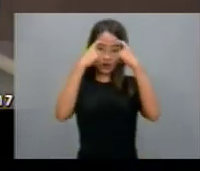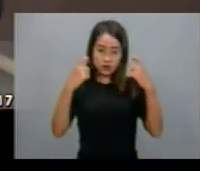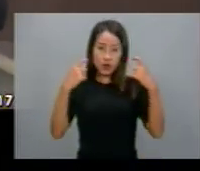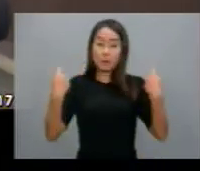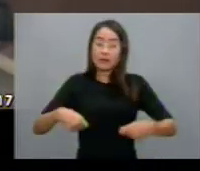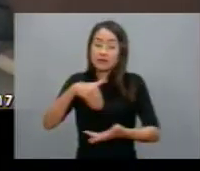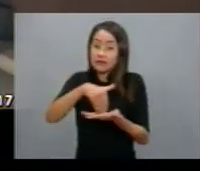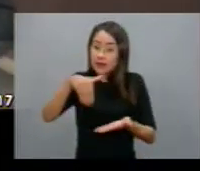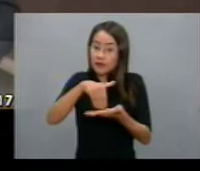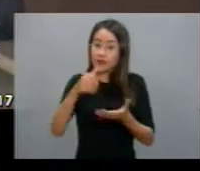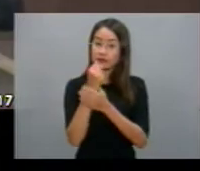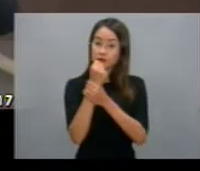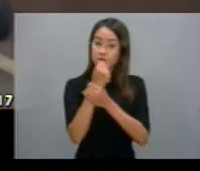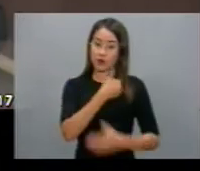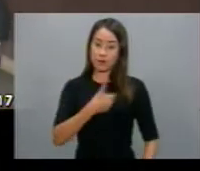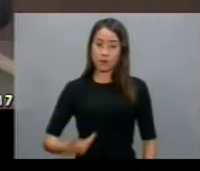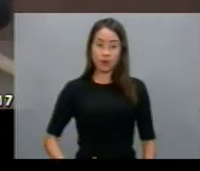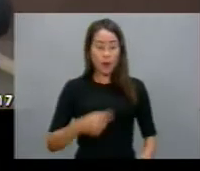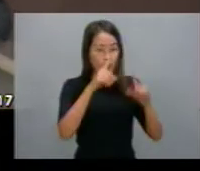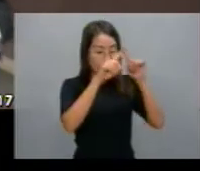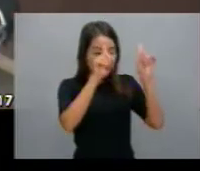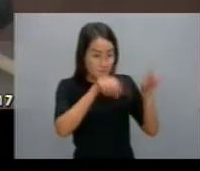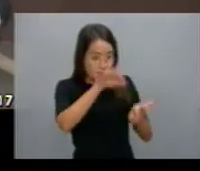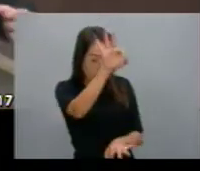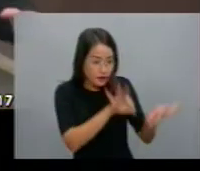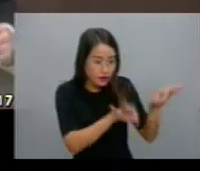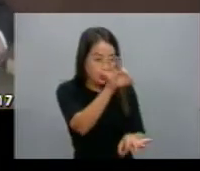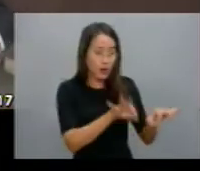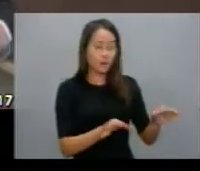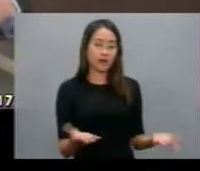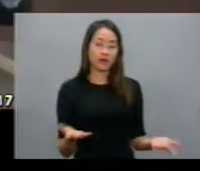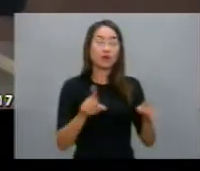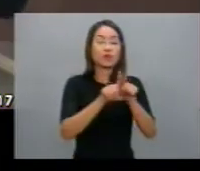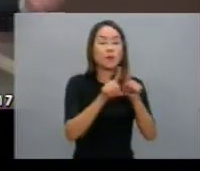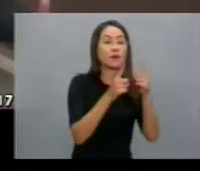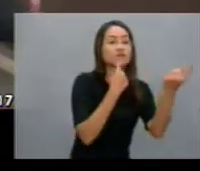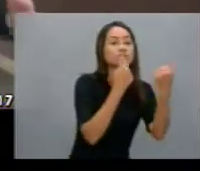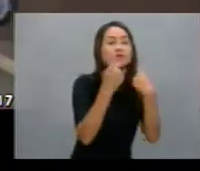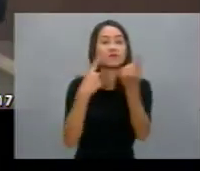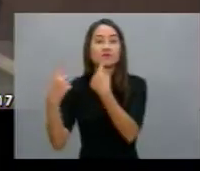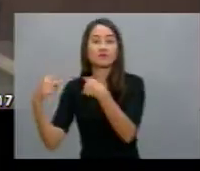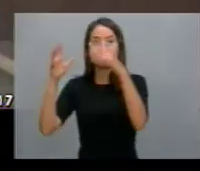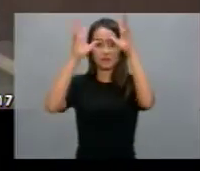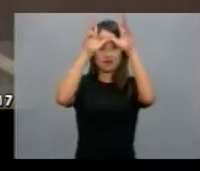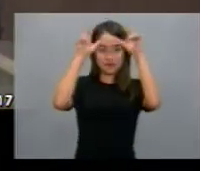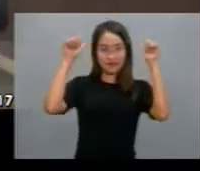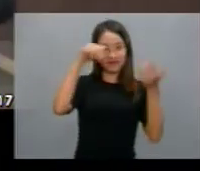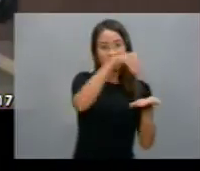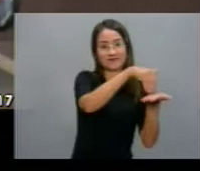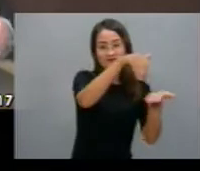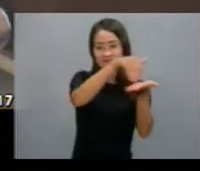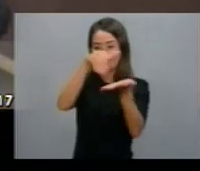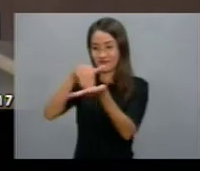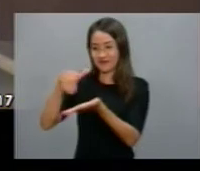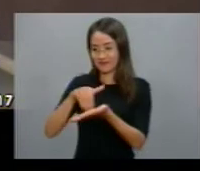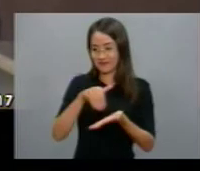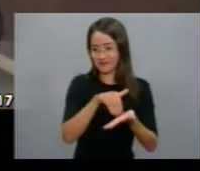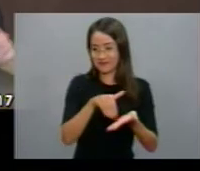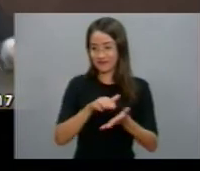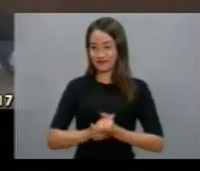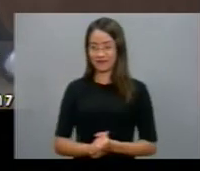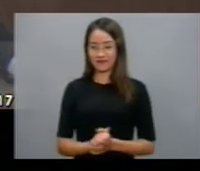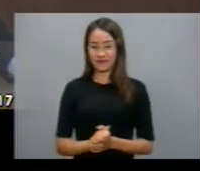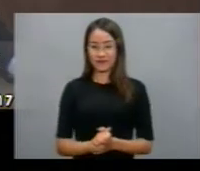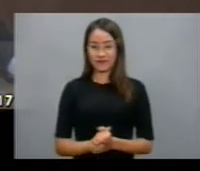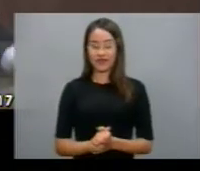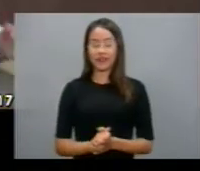inteligência, planejamento, capacidade de diálogo entre as instâncias de prevenção, de justiça e de segurança